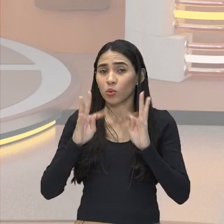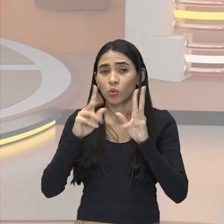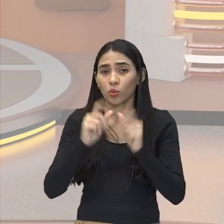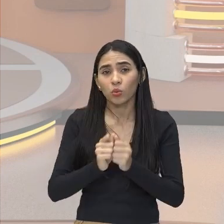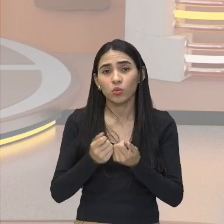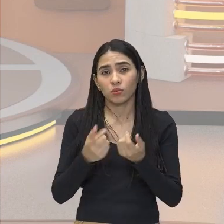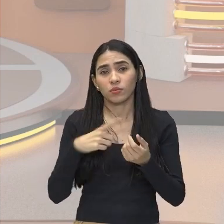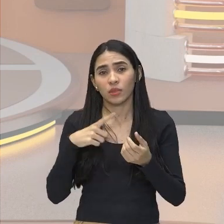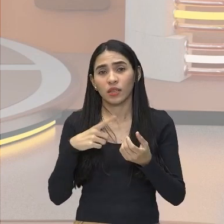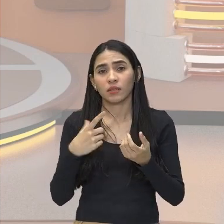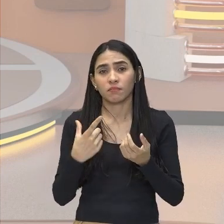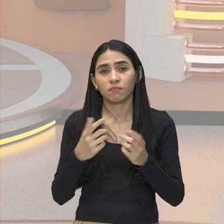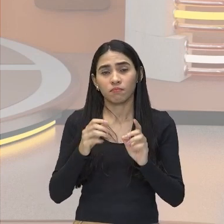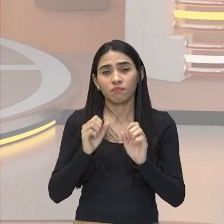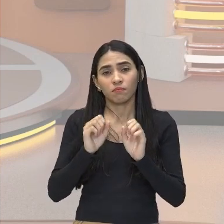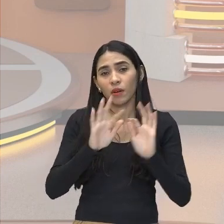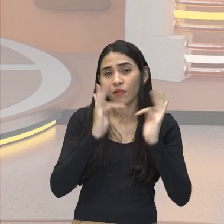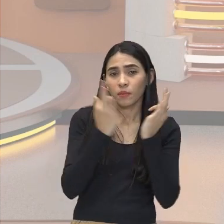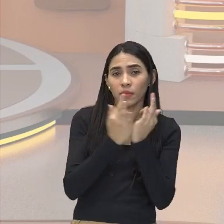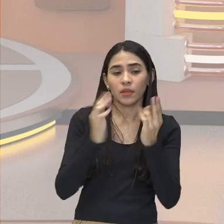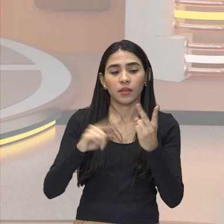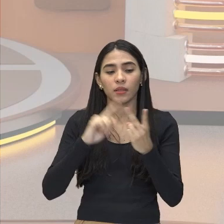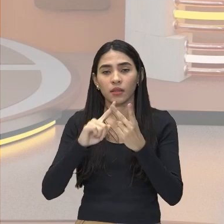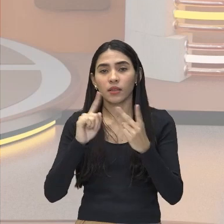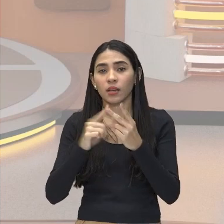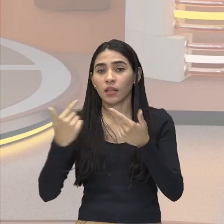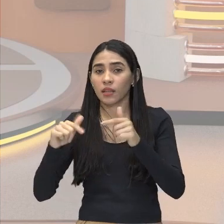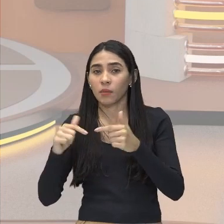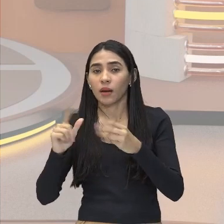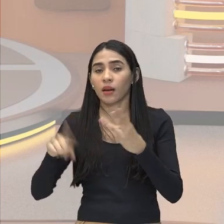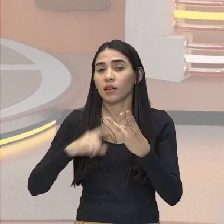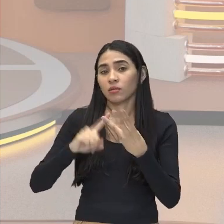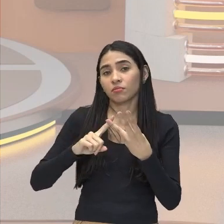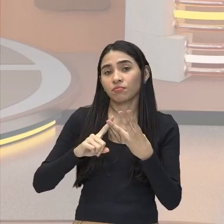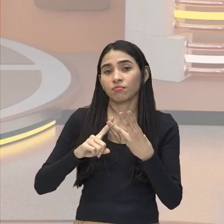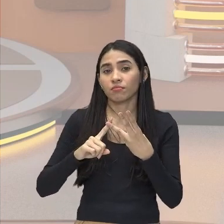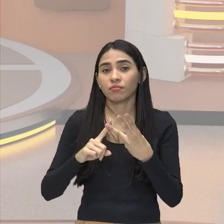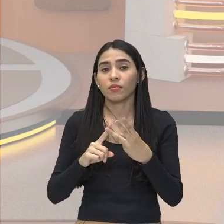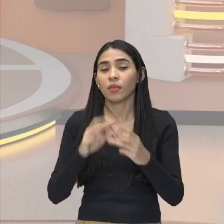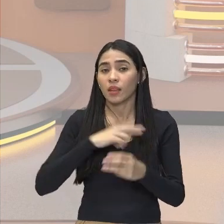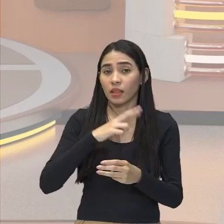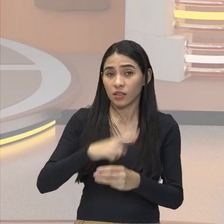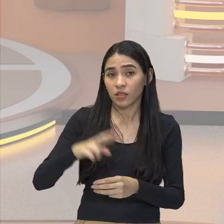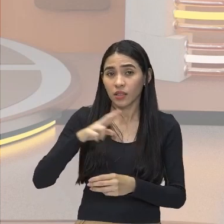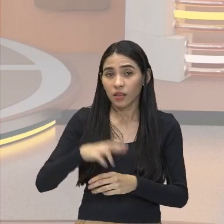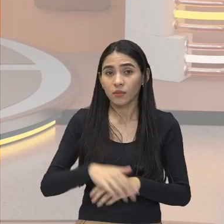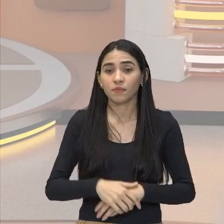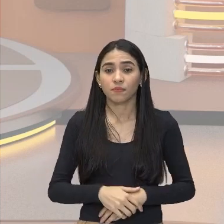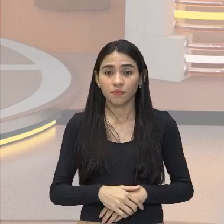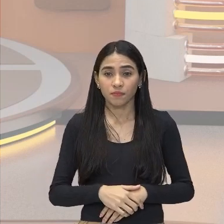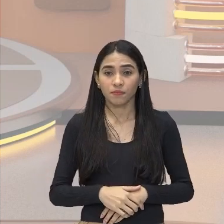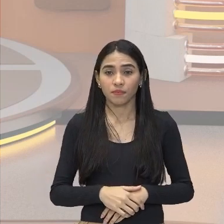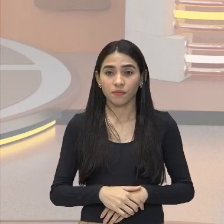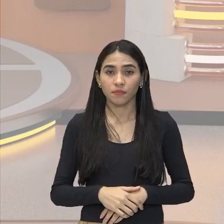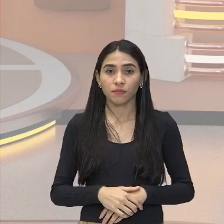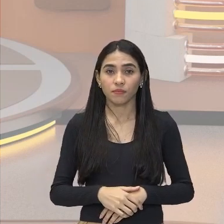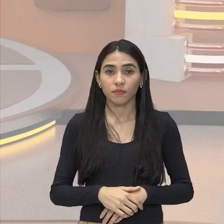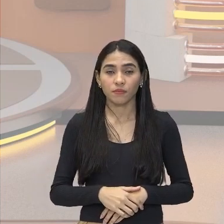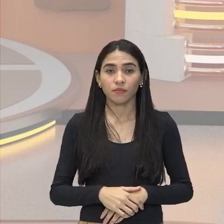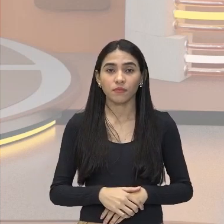serve para tudo. Isso serve para a família, isso serve para o trabalho, isso serve para a religião, isso serve